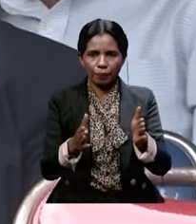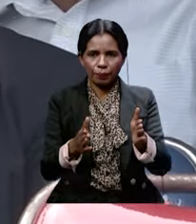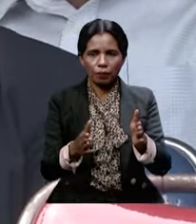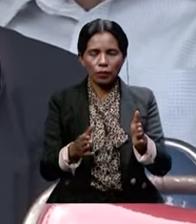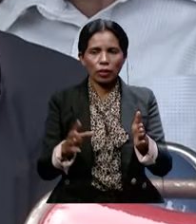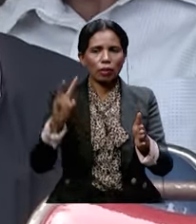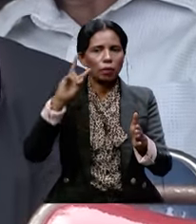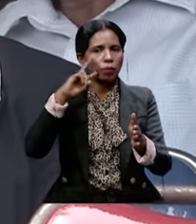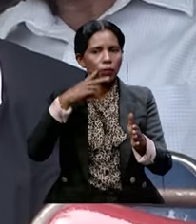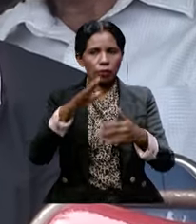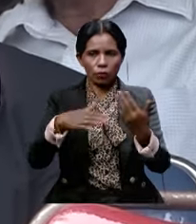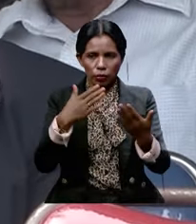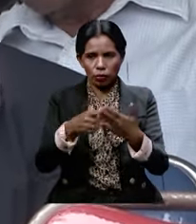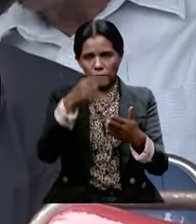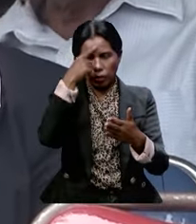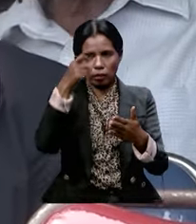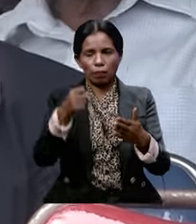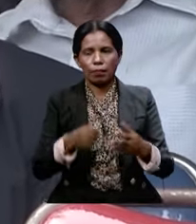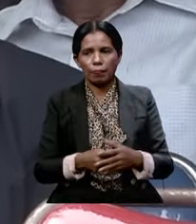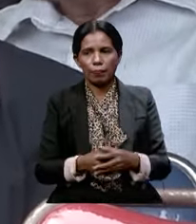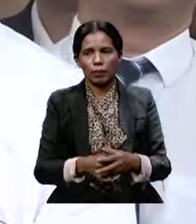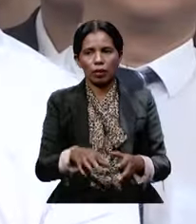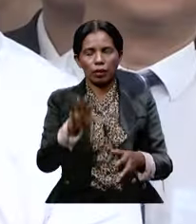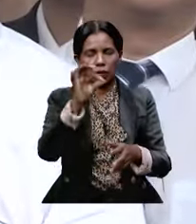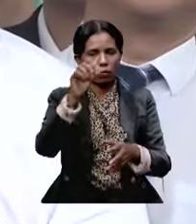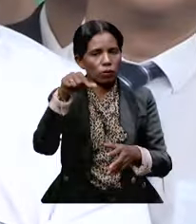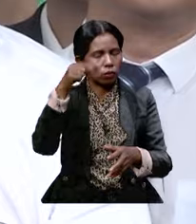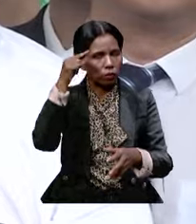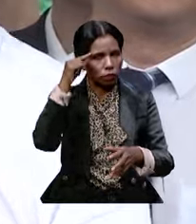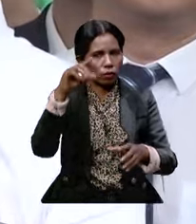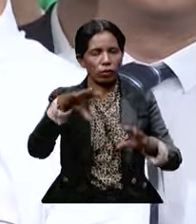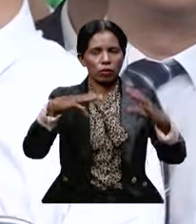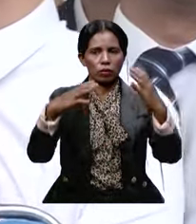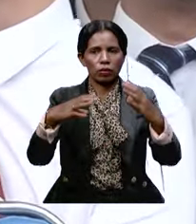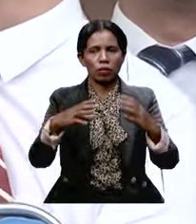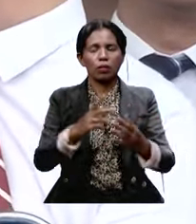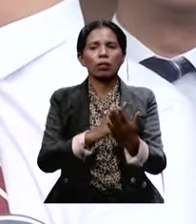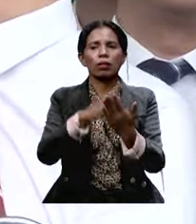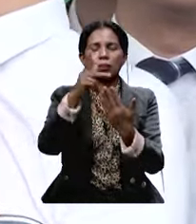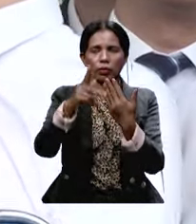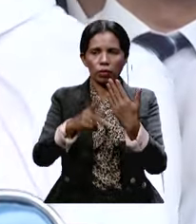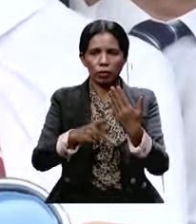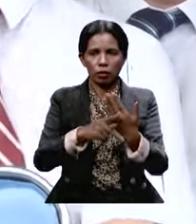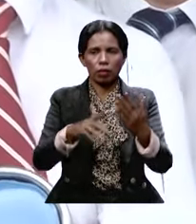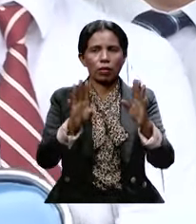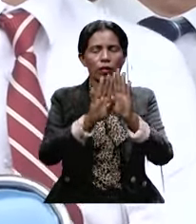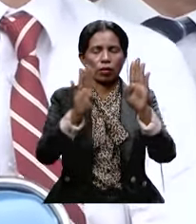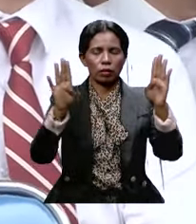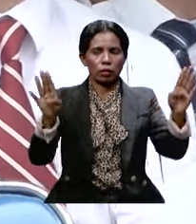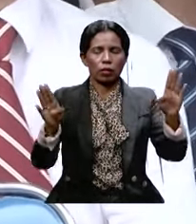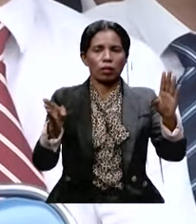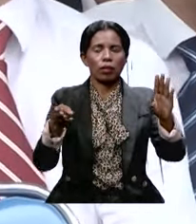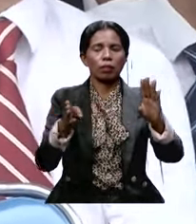Horticultura, você não errou também. No governo constitucional e programa, a Toloque Banco de